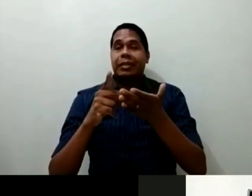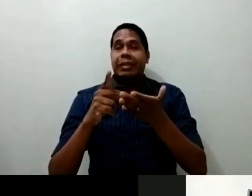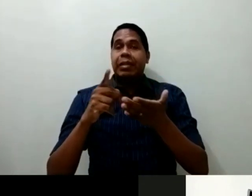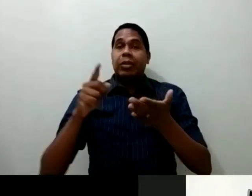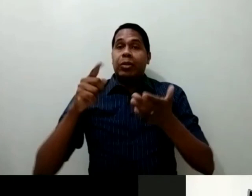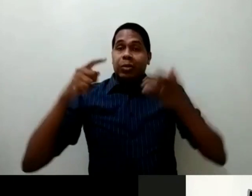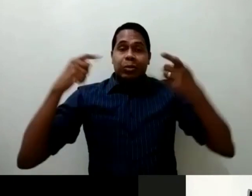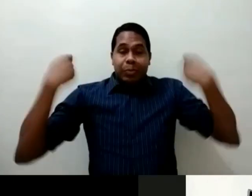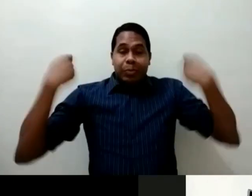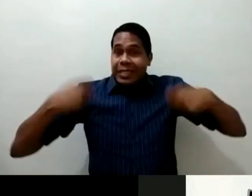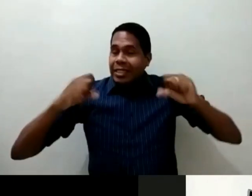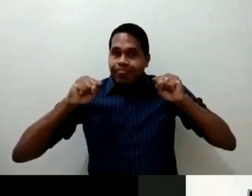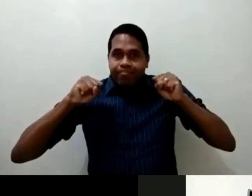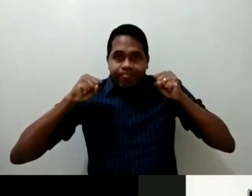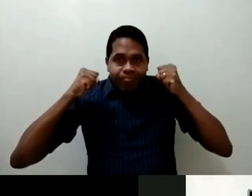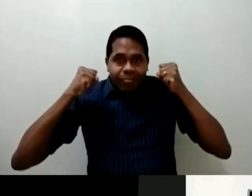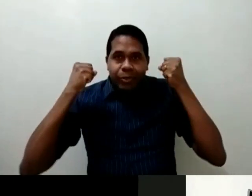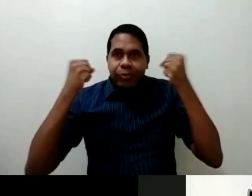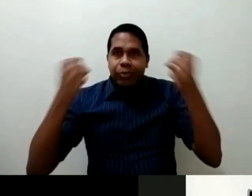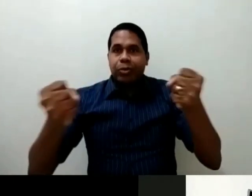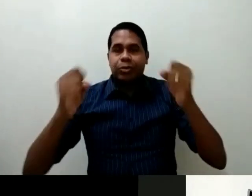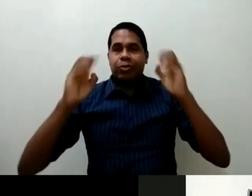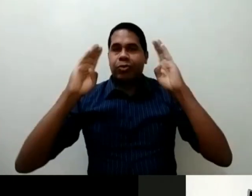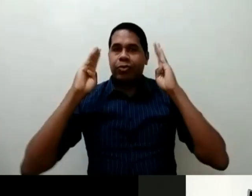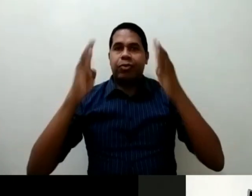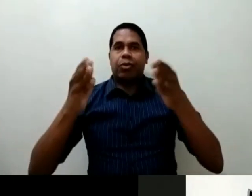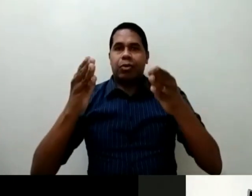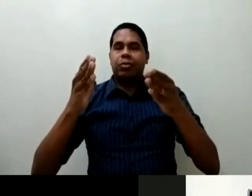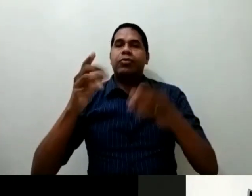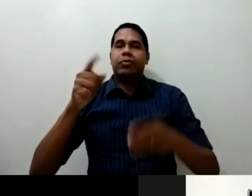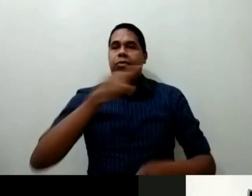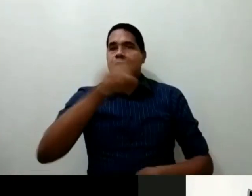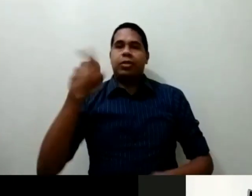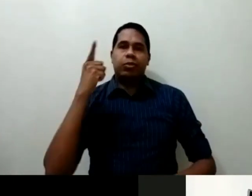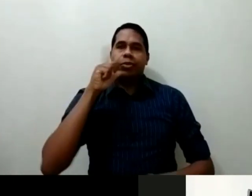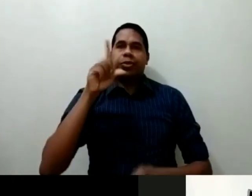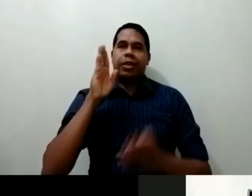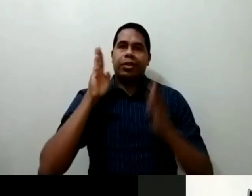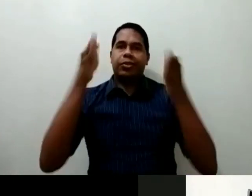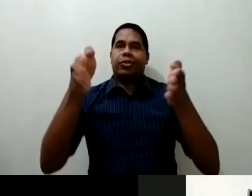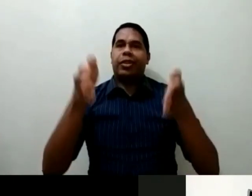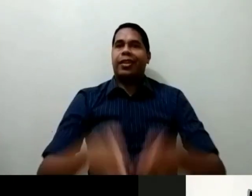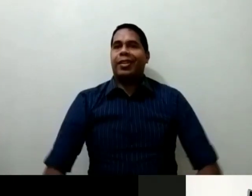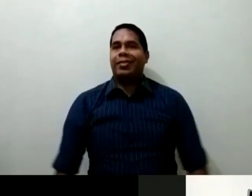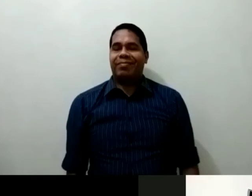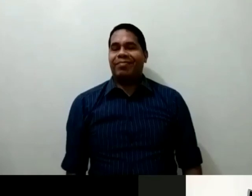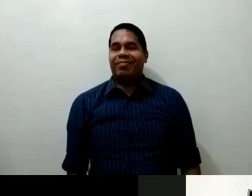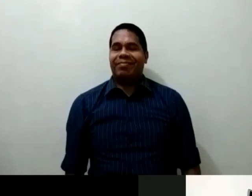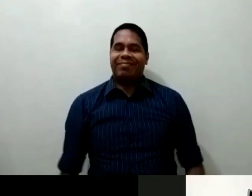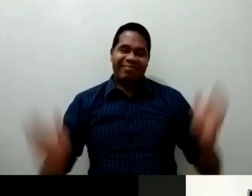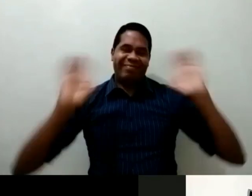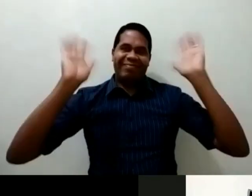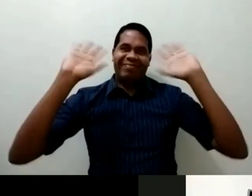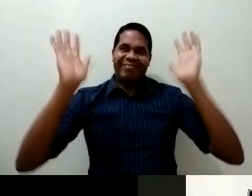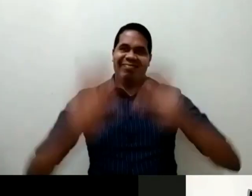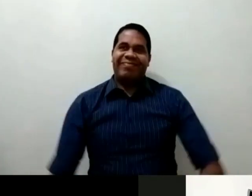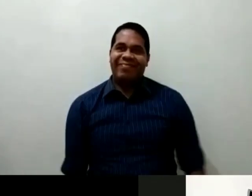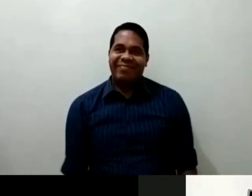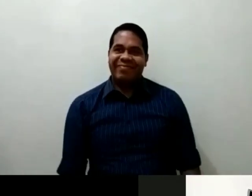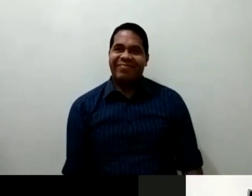César falou. Eu concordo muito com o que ele falou. Todos nós precisamos nos esforçar a realmente